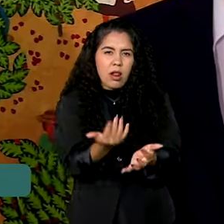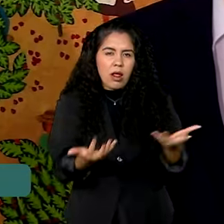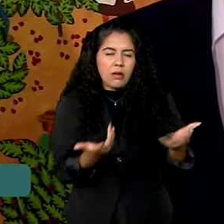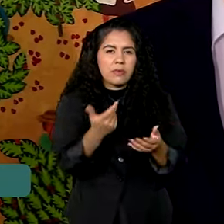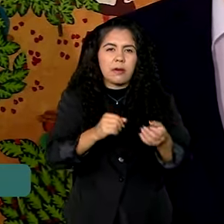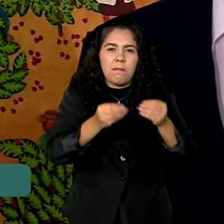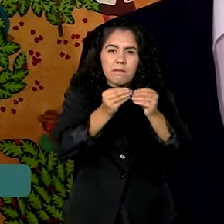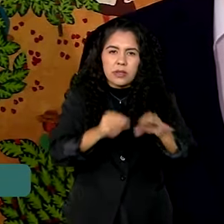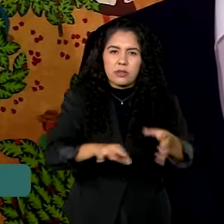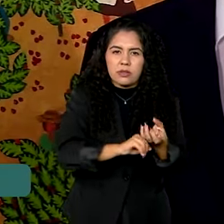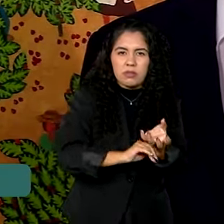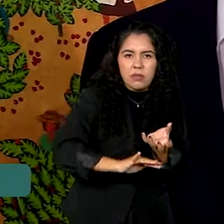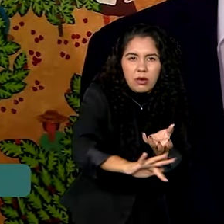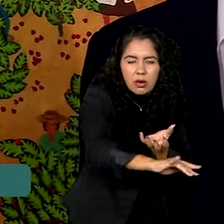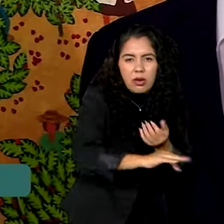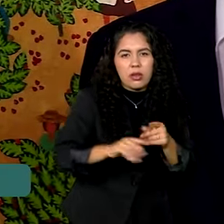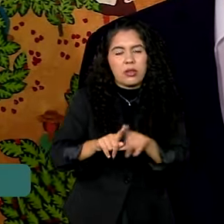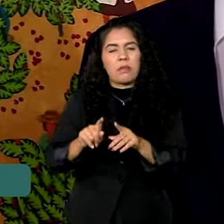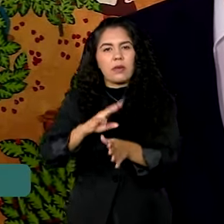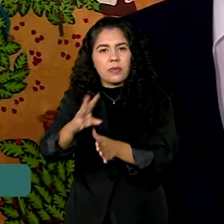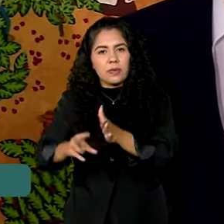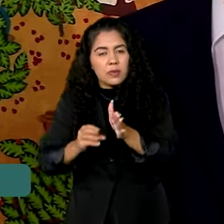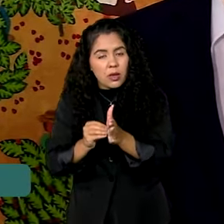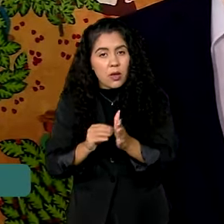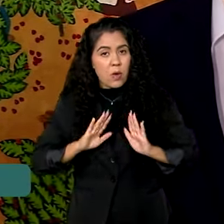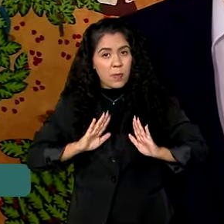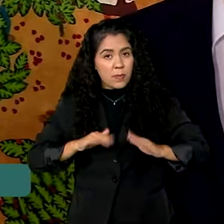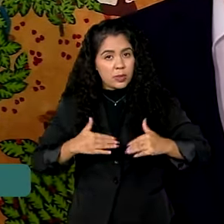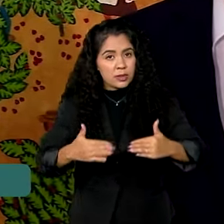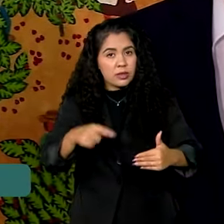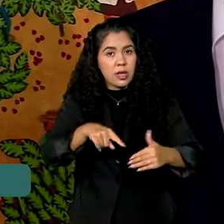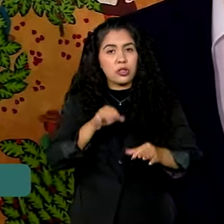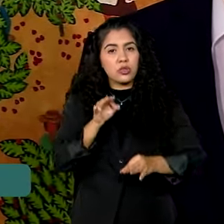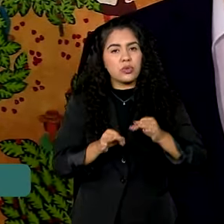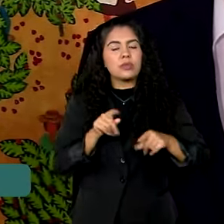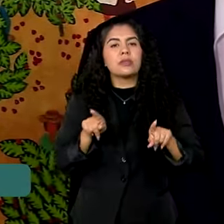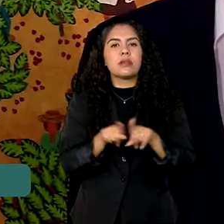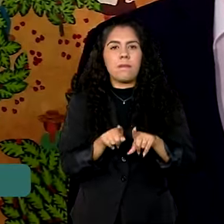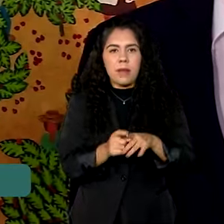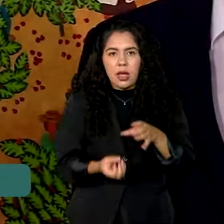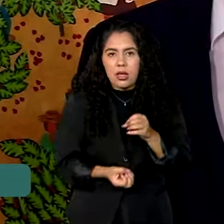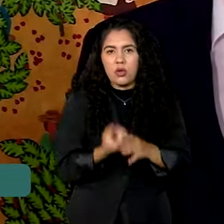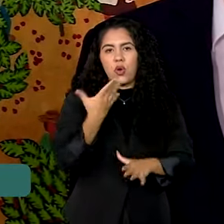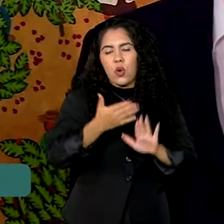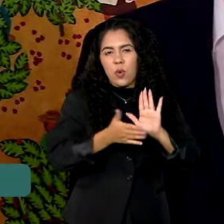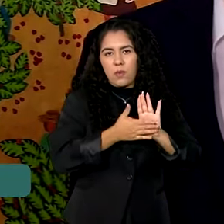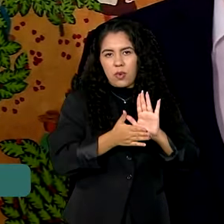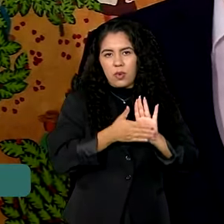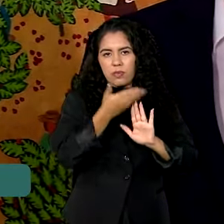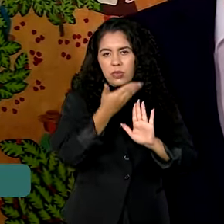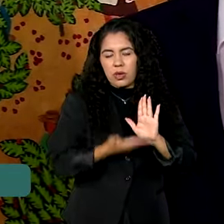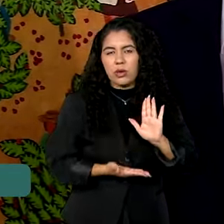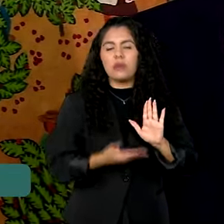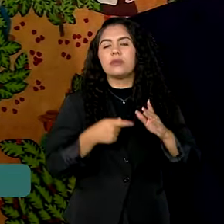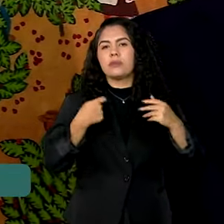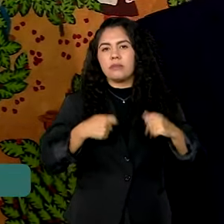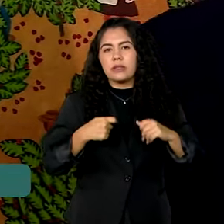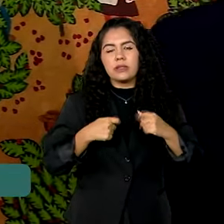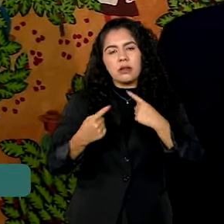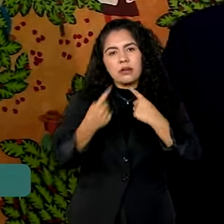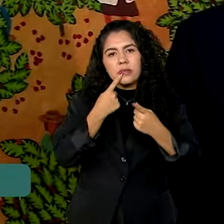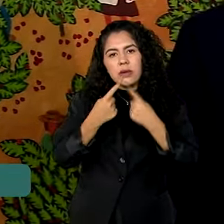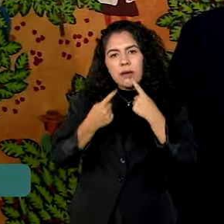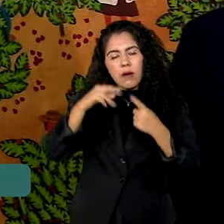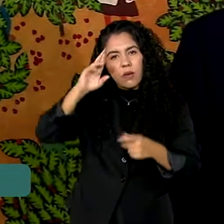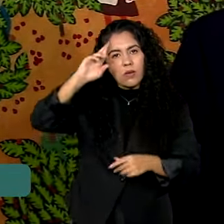brasileiro. O Ministério da Justiça construiu uma proposta também, então devemos construir no diálogo com o relator na Câmara,